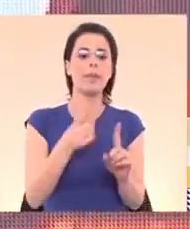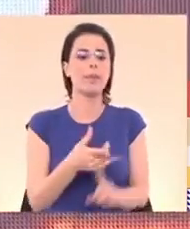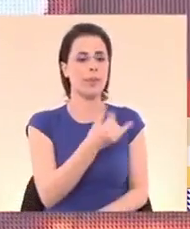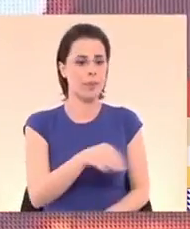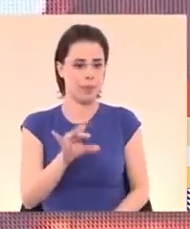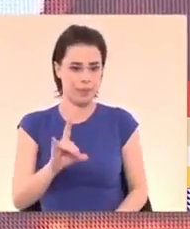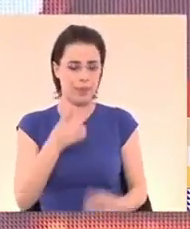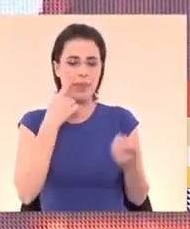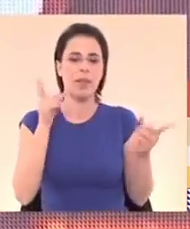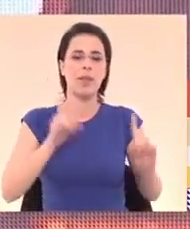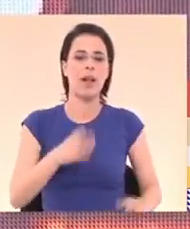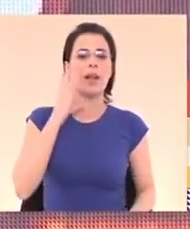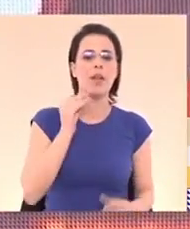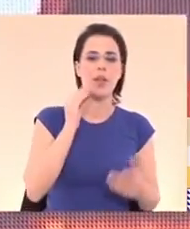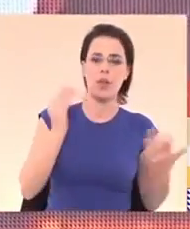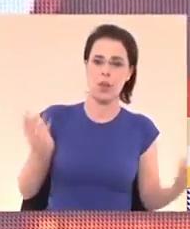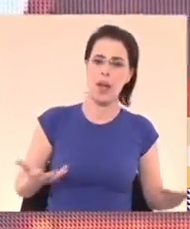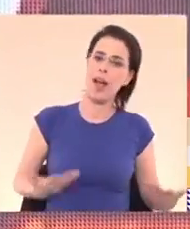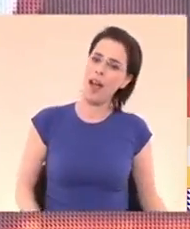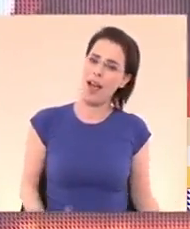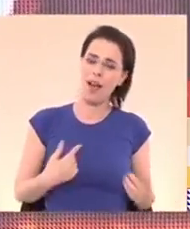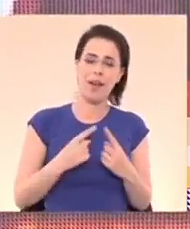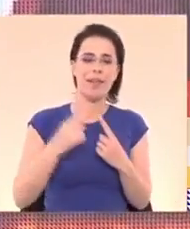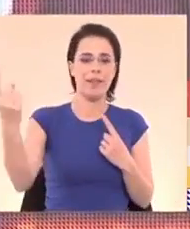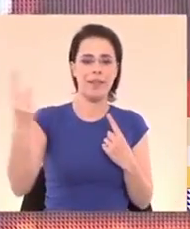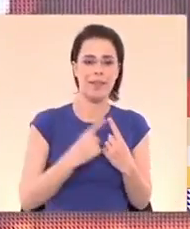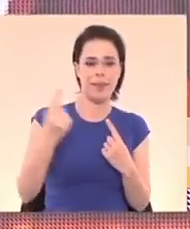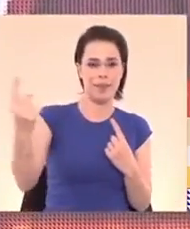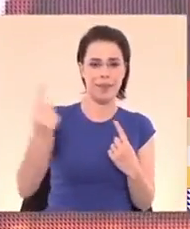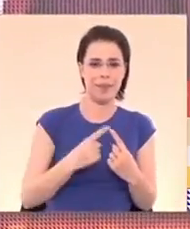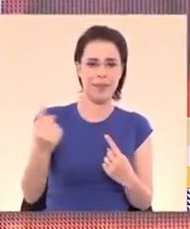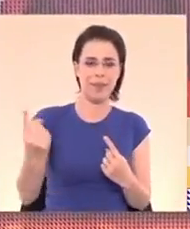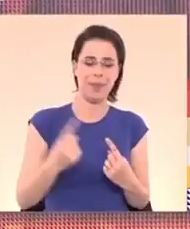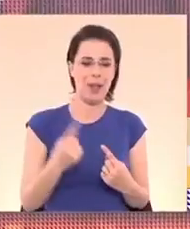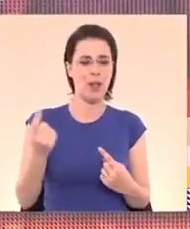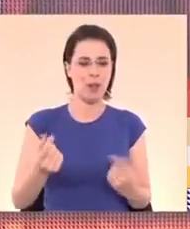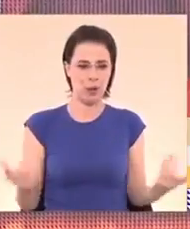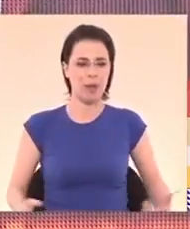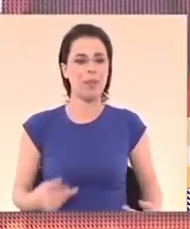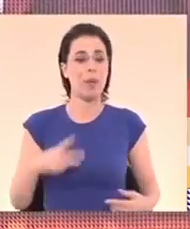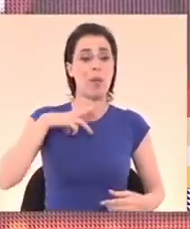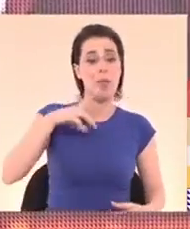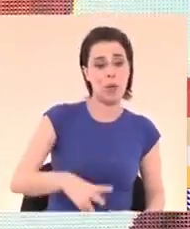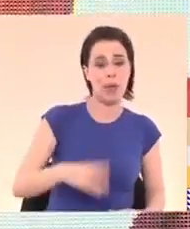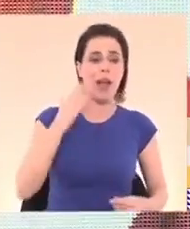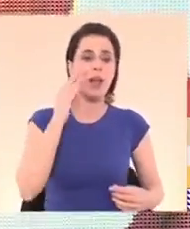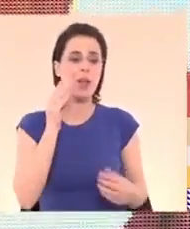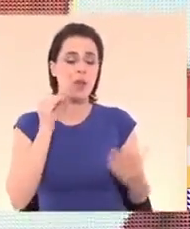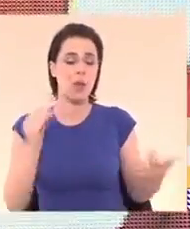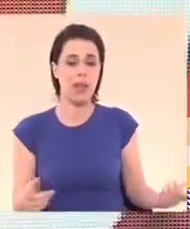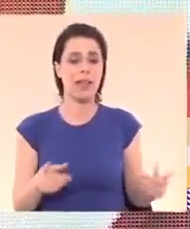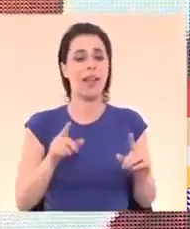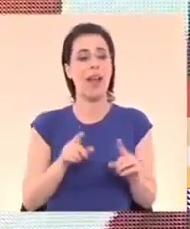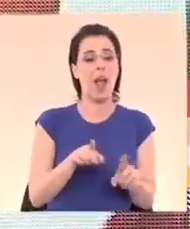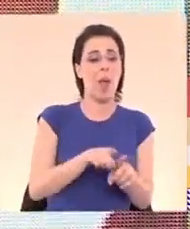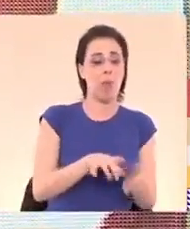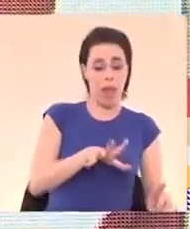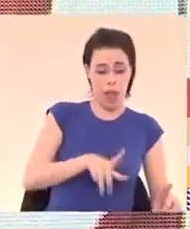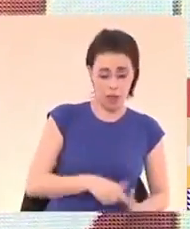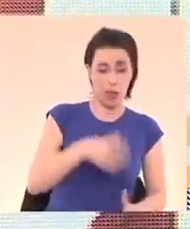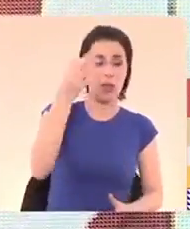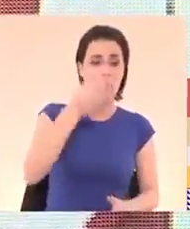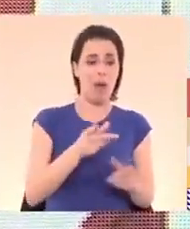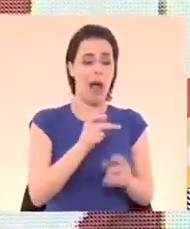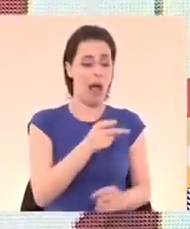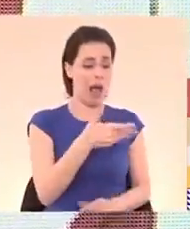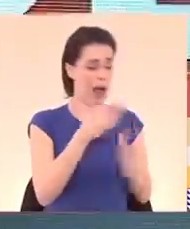2016 voltei a viver na Suíça. Uh-huh. E agora faço um pouco o caminho. Portanto, vives entre Portugal e a Suíça. Aquela malta que vive entre Lisboa e Porto vive na